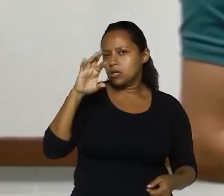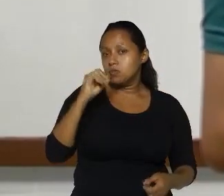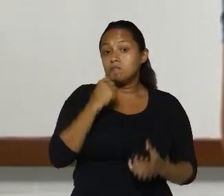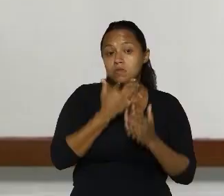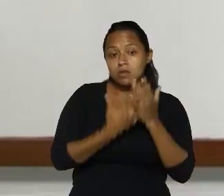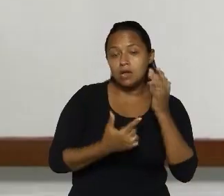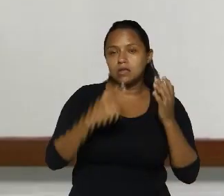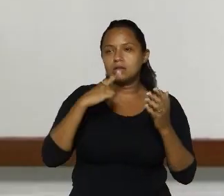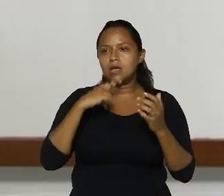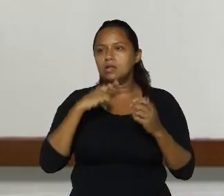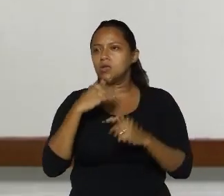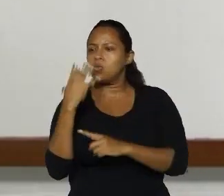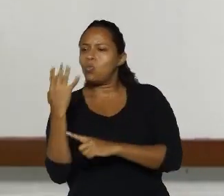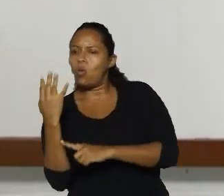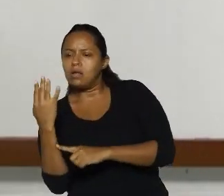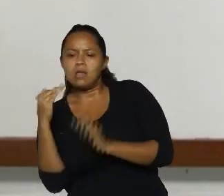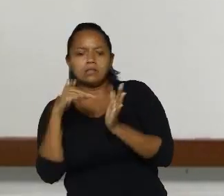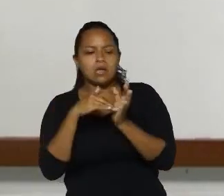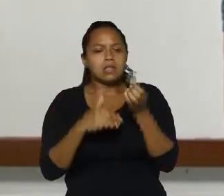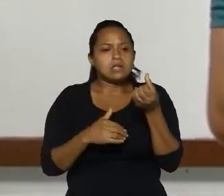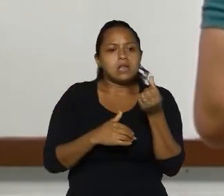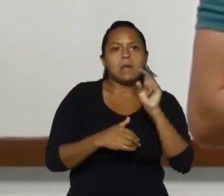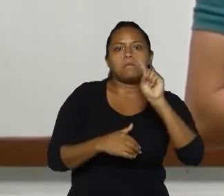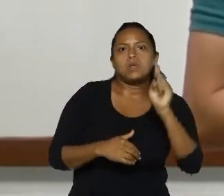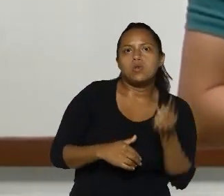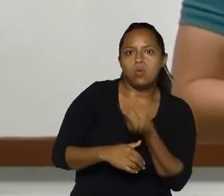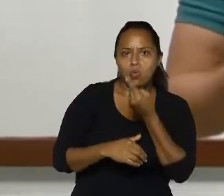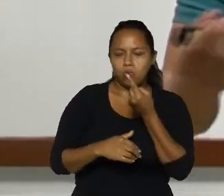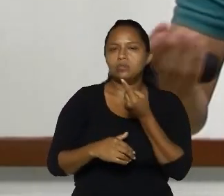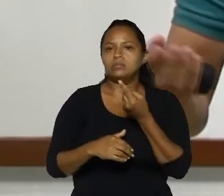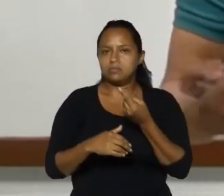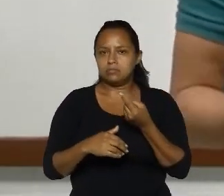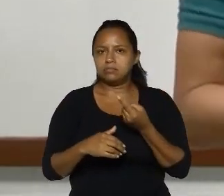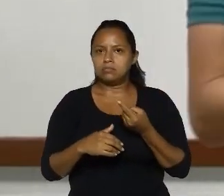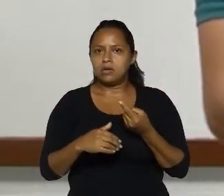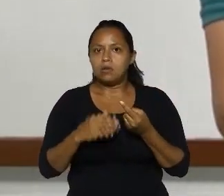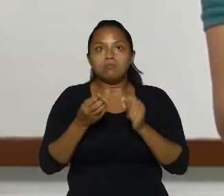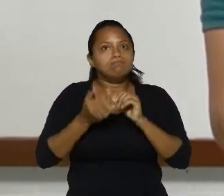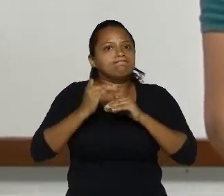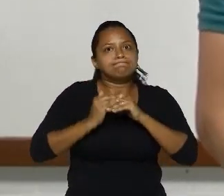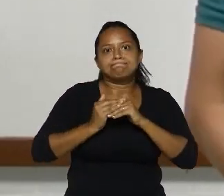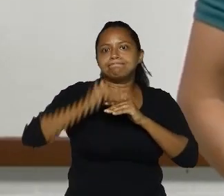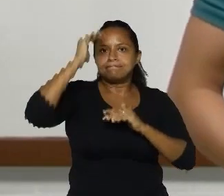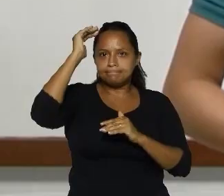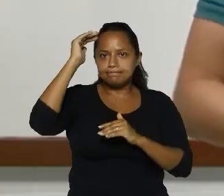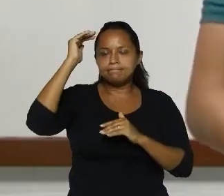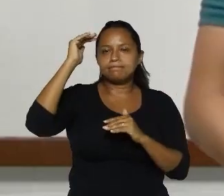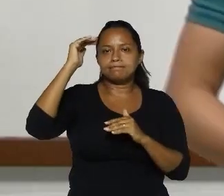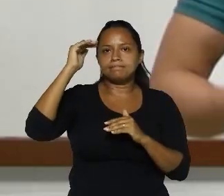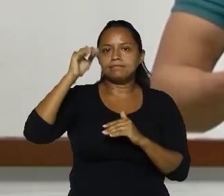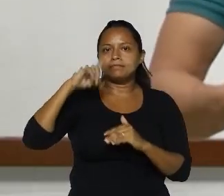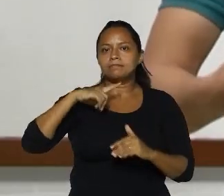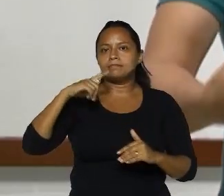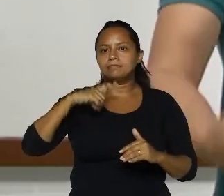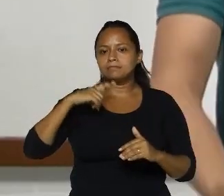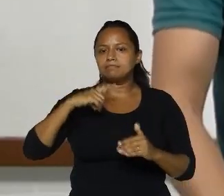temos entre 4 a 6 milhões de hemácias. É uma quantidade muito alta, é uma quantidade